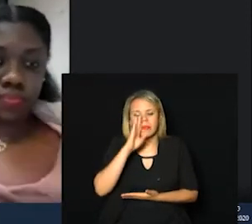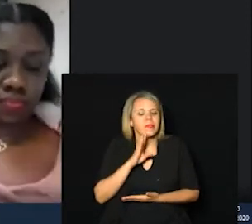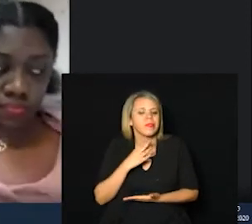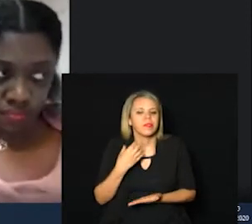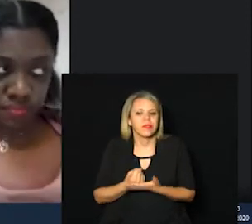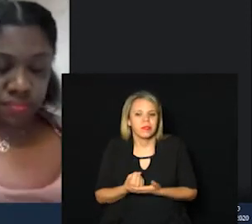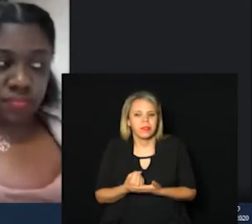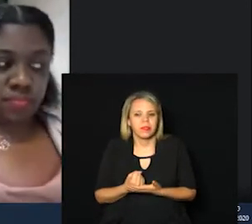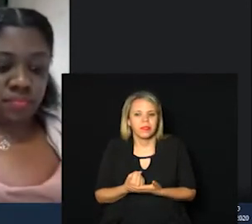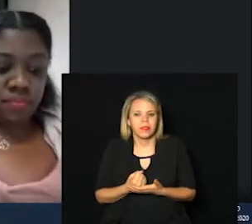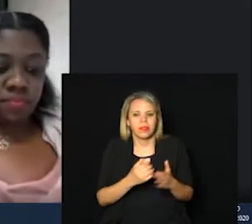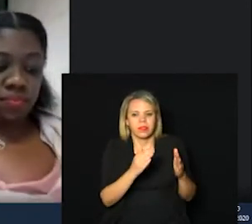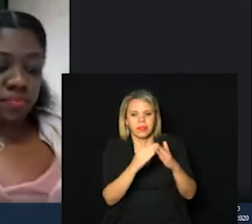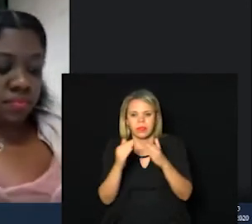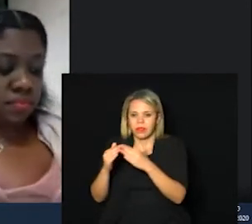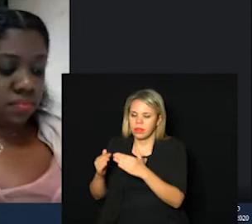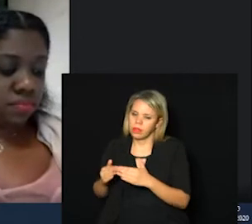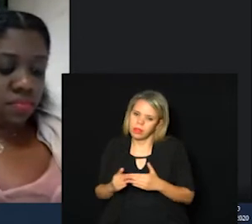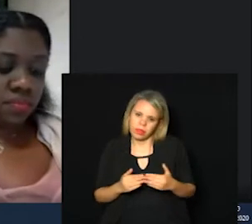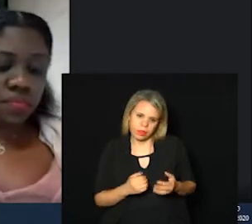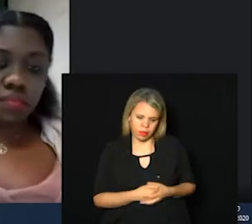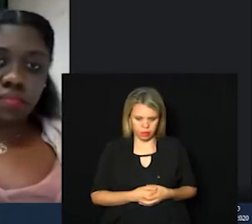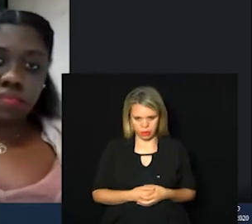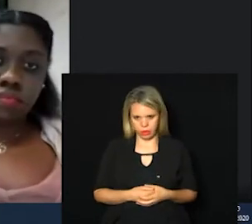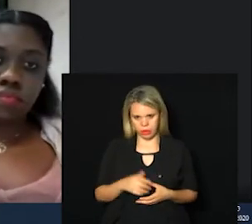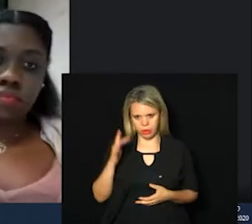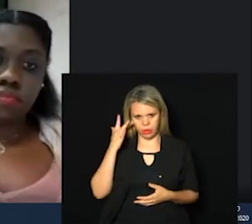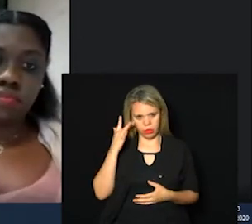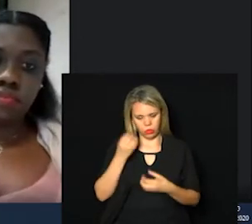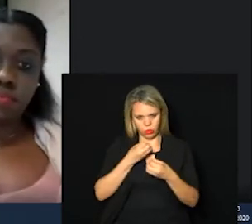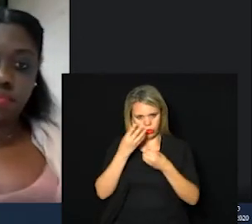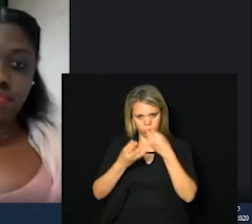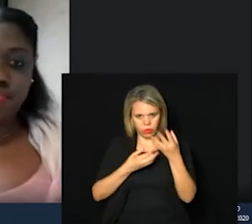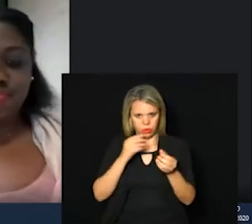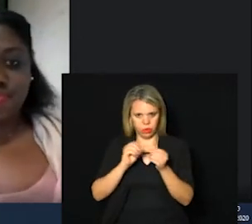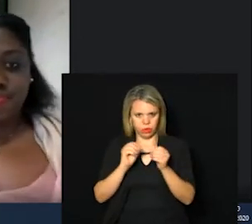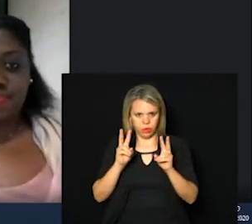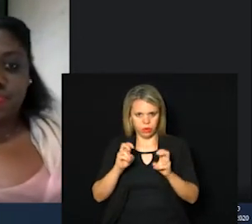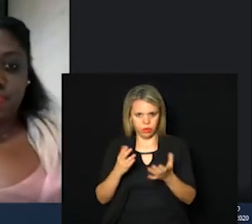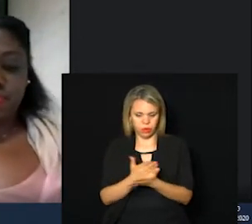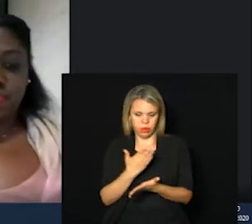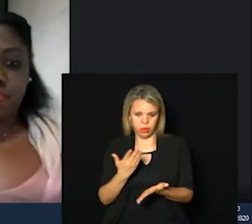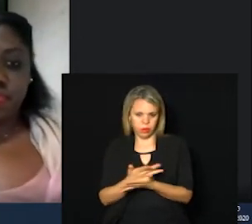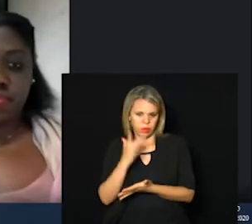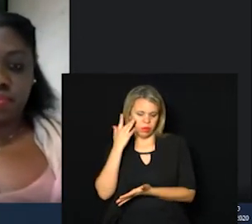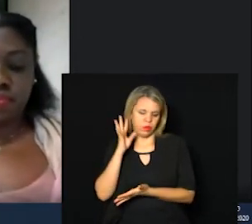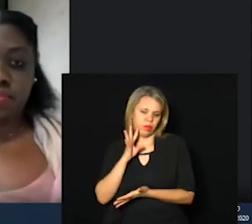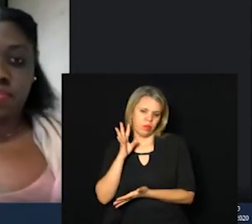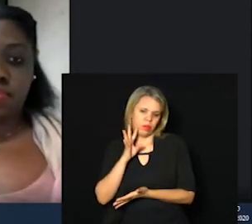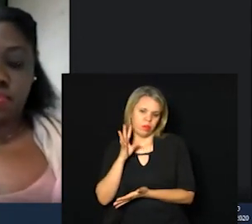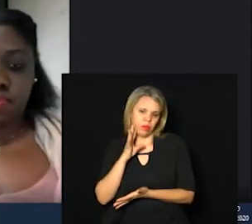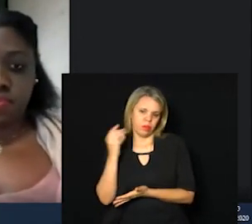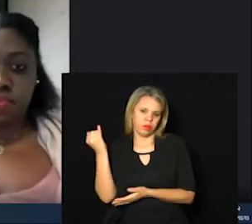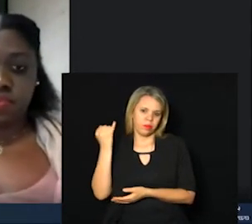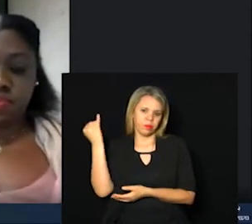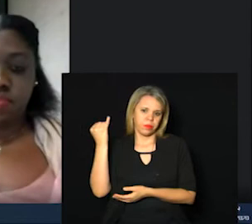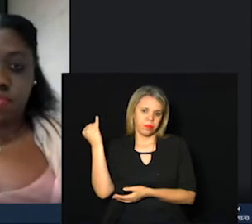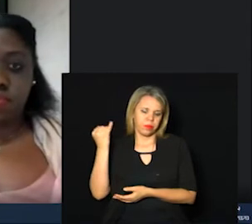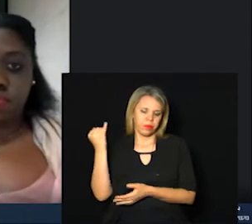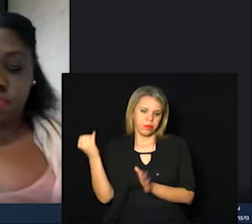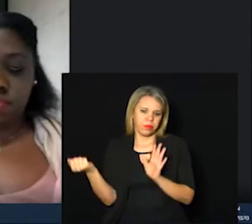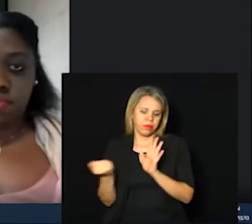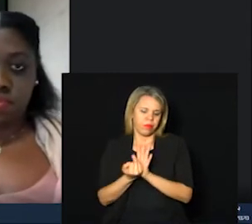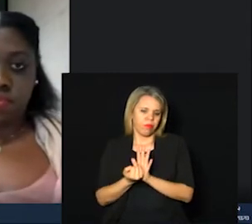em suas casas, né? Acho que um comentário que eu também faço sobre o livro, que eu acho que é muito legal, muito importante, muito